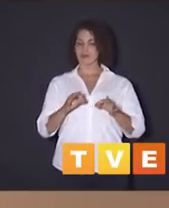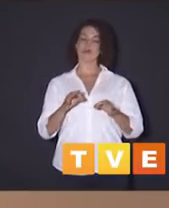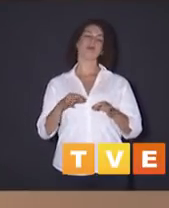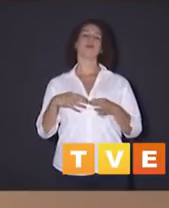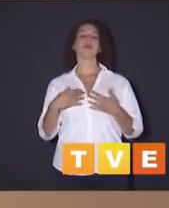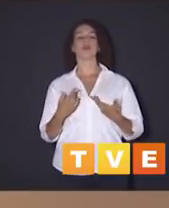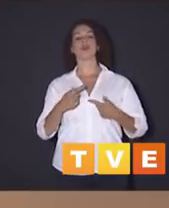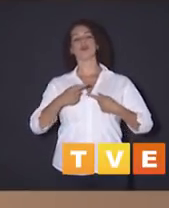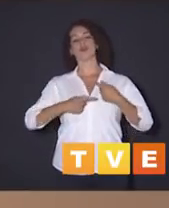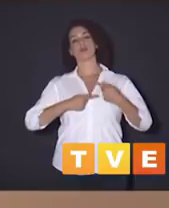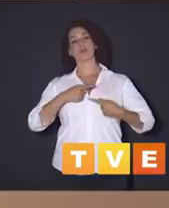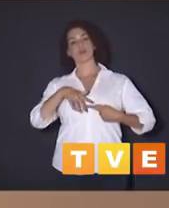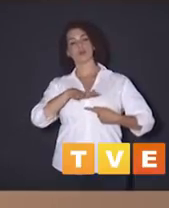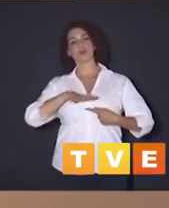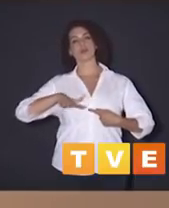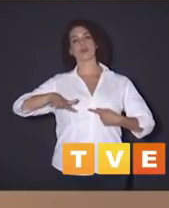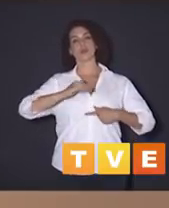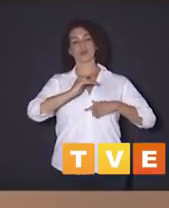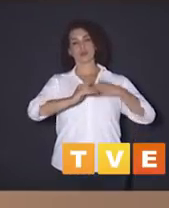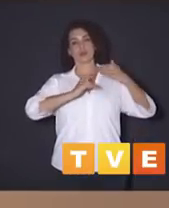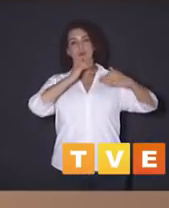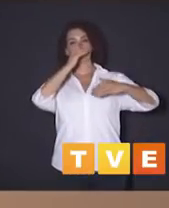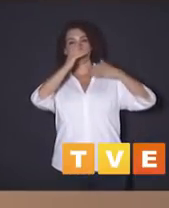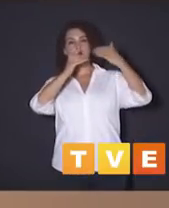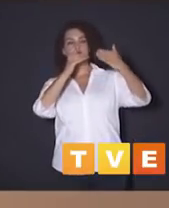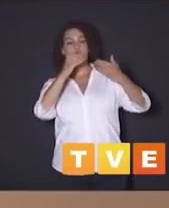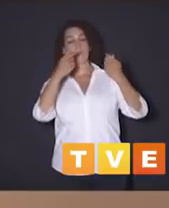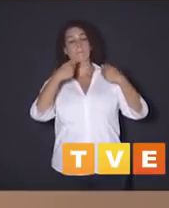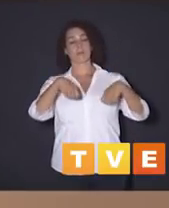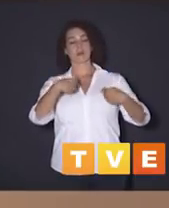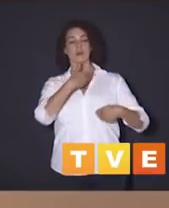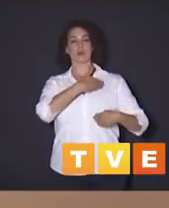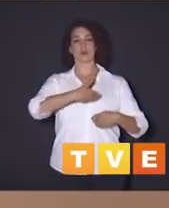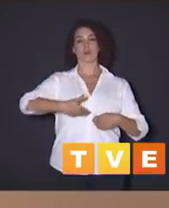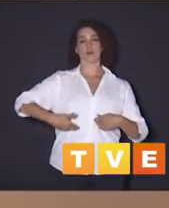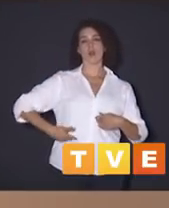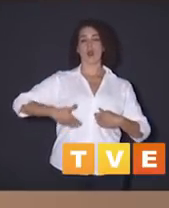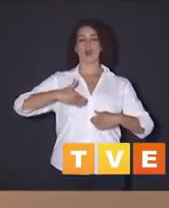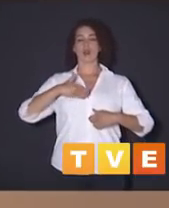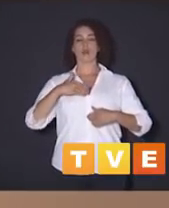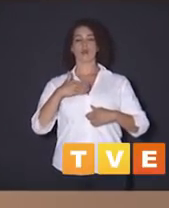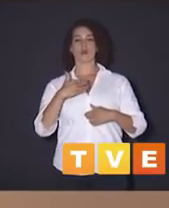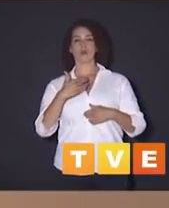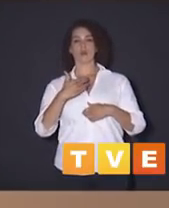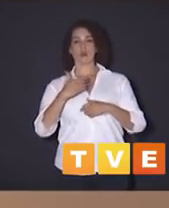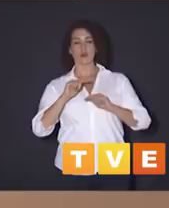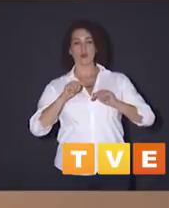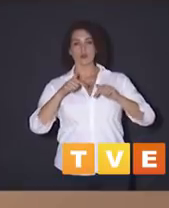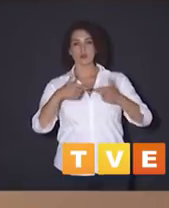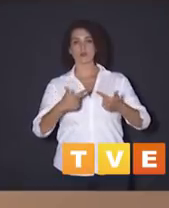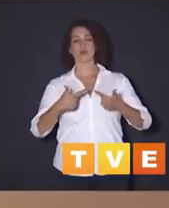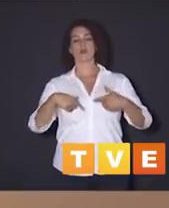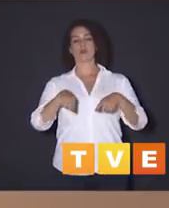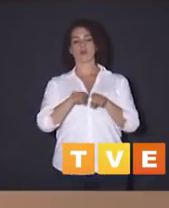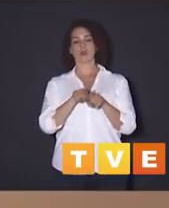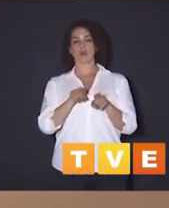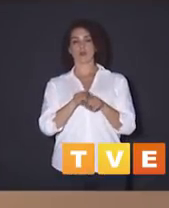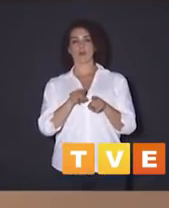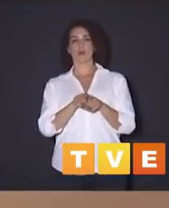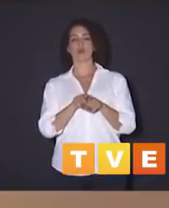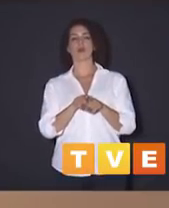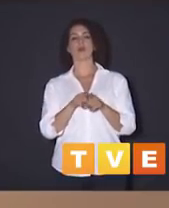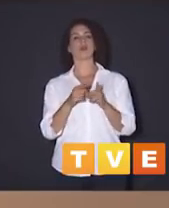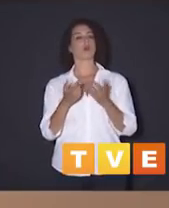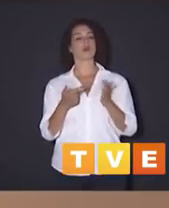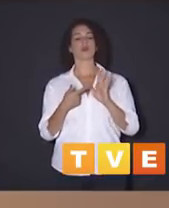que compreende inovação empreendedorismo governança governar né horizontalmente governabilidade tem que